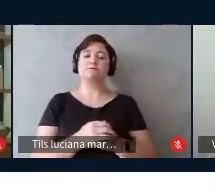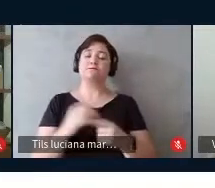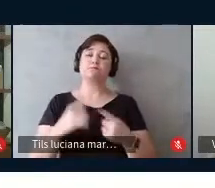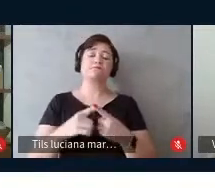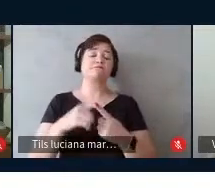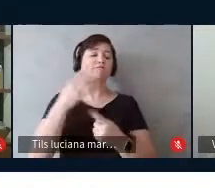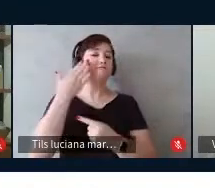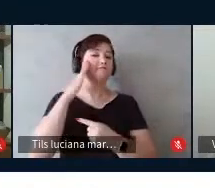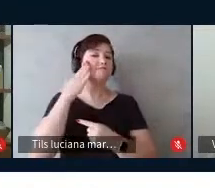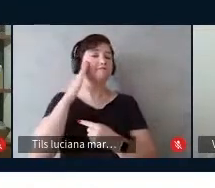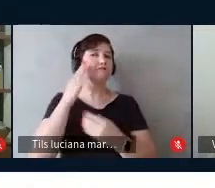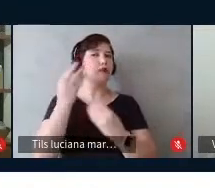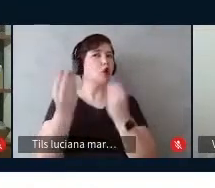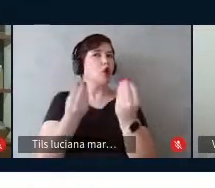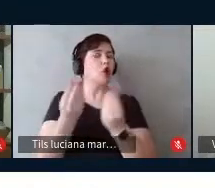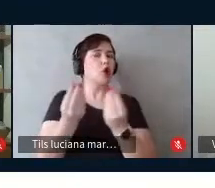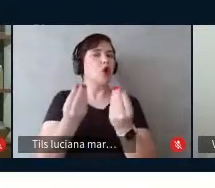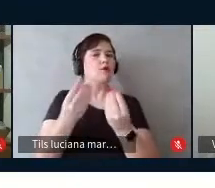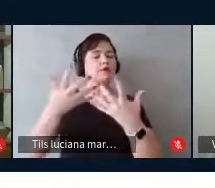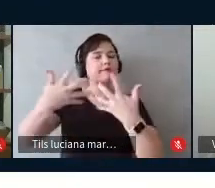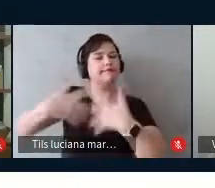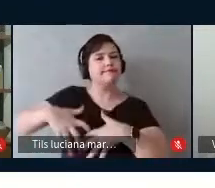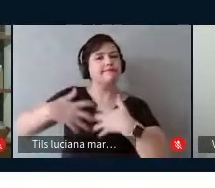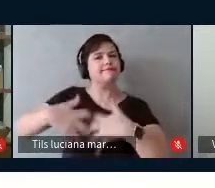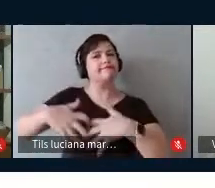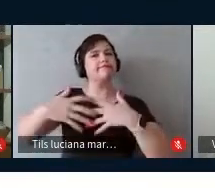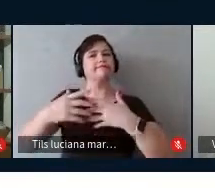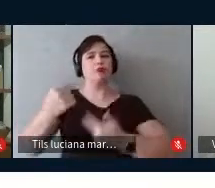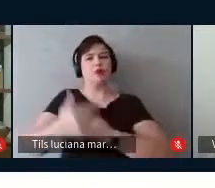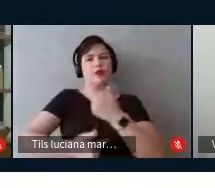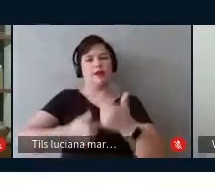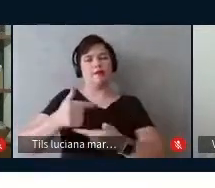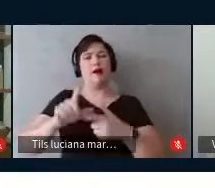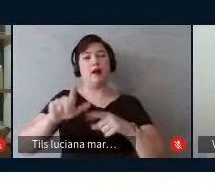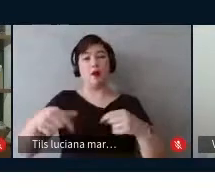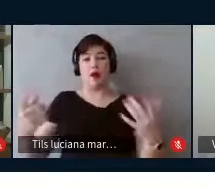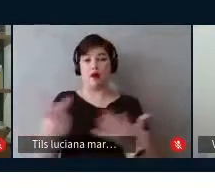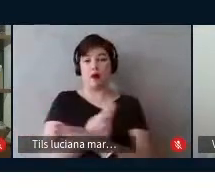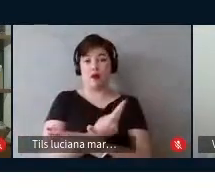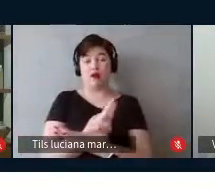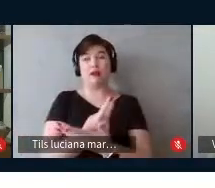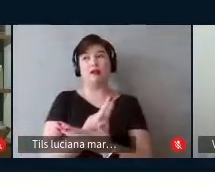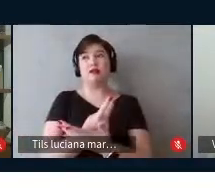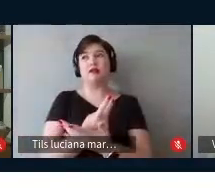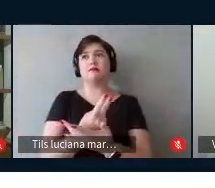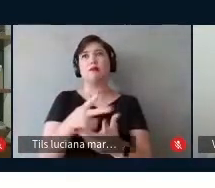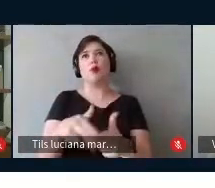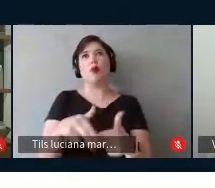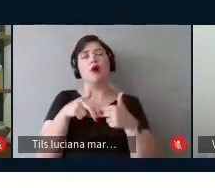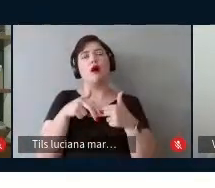compreender a complexidade desse trabalho, que se dá exatamente